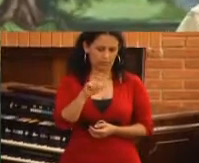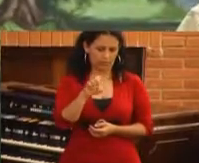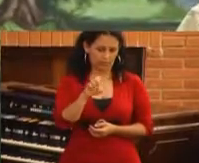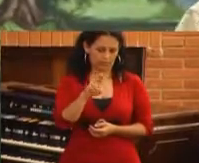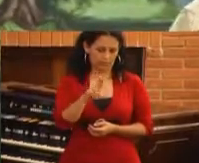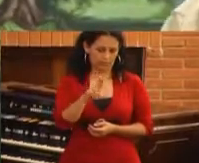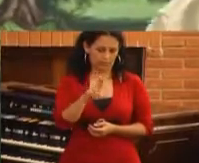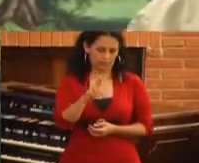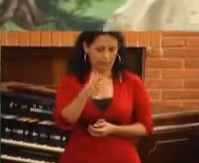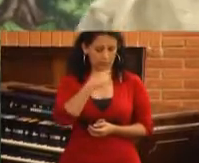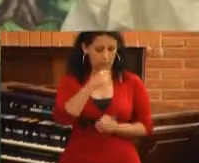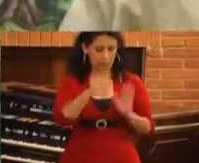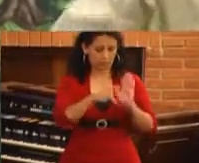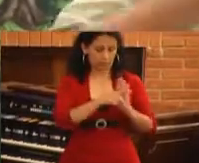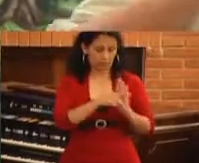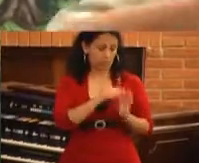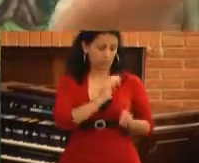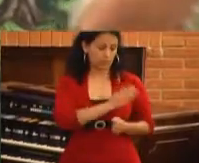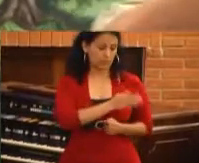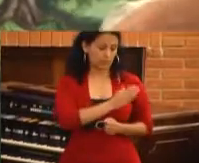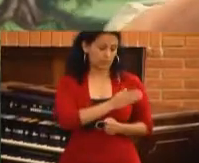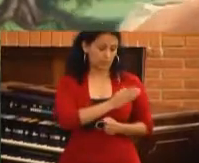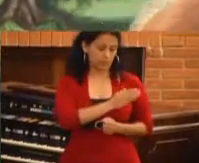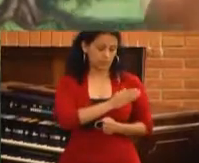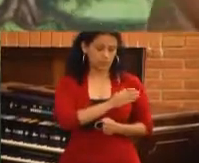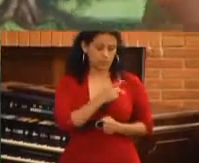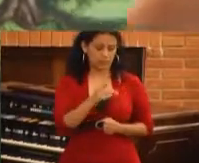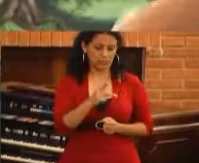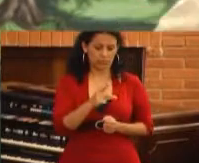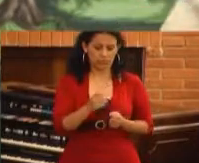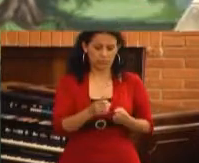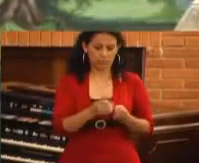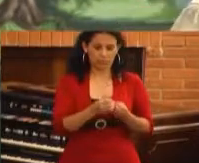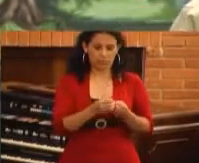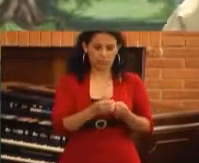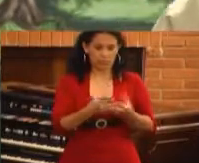Venceste no próprio coração do teu maior inimigo.